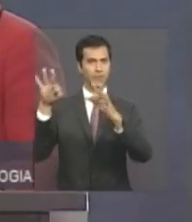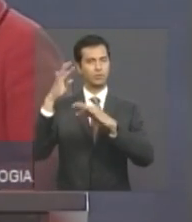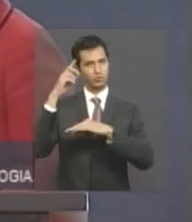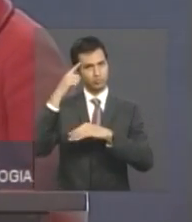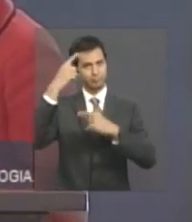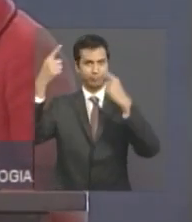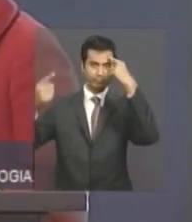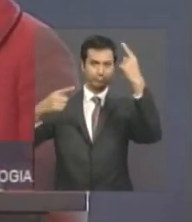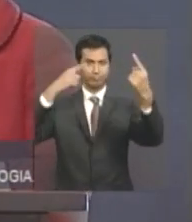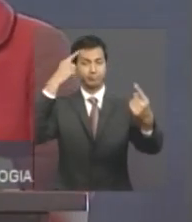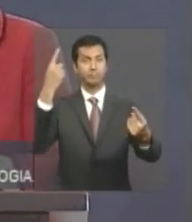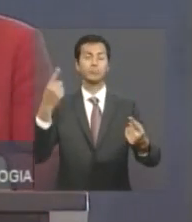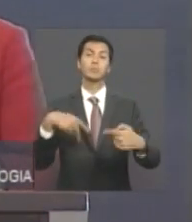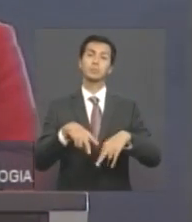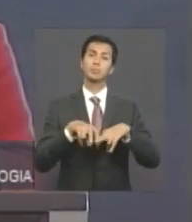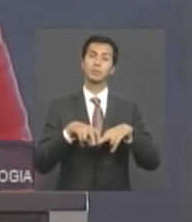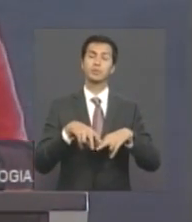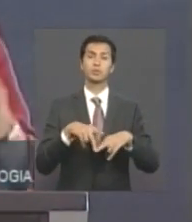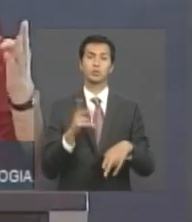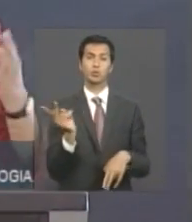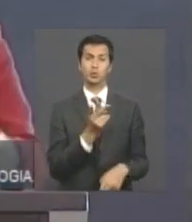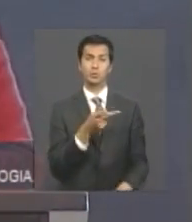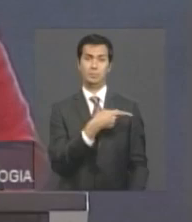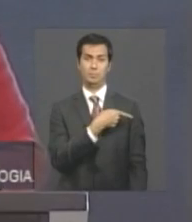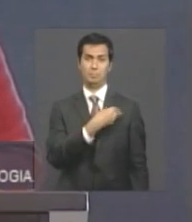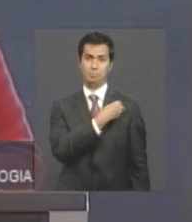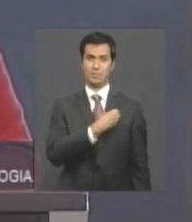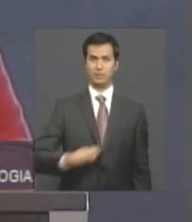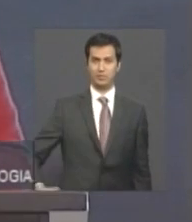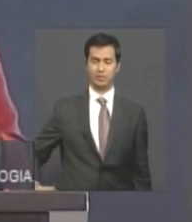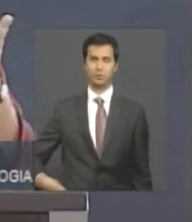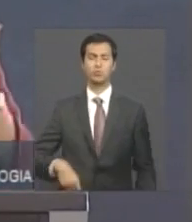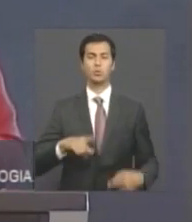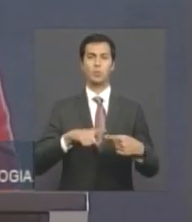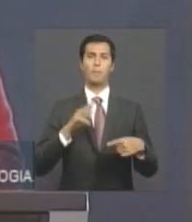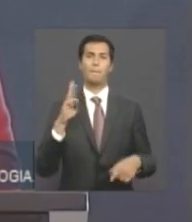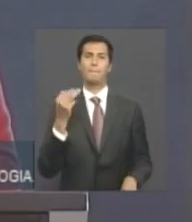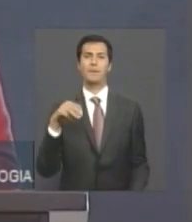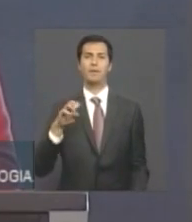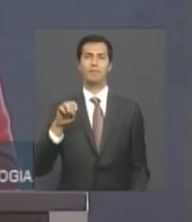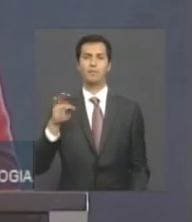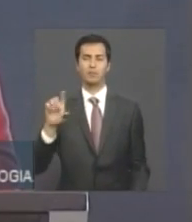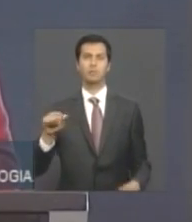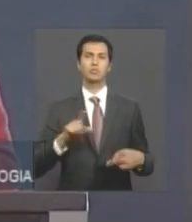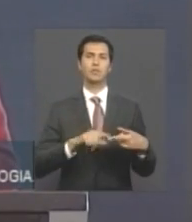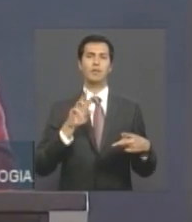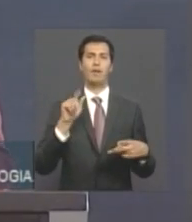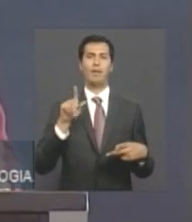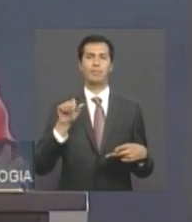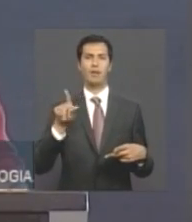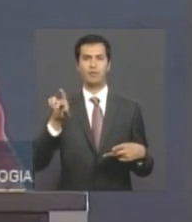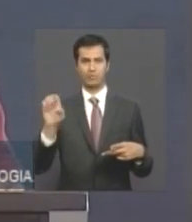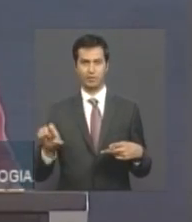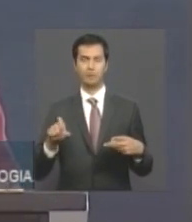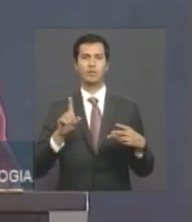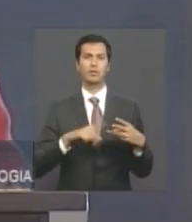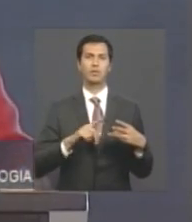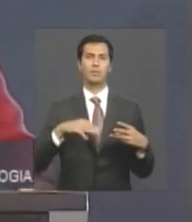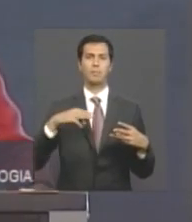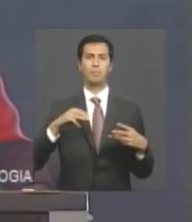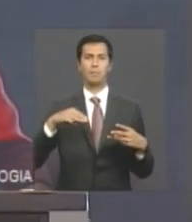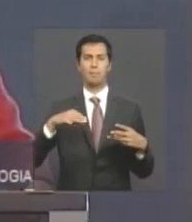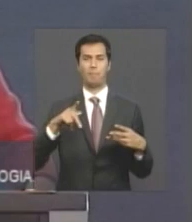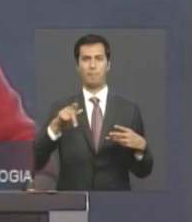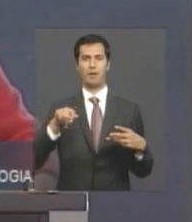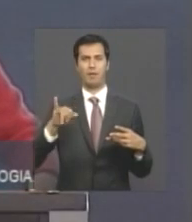daí os ministros Mercadante, Haddad e Paim estão de parabéns, porque